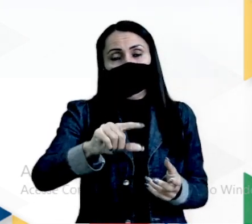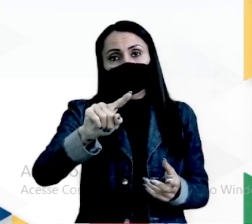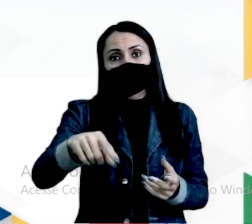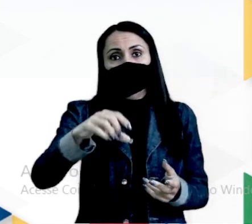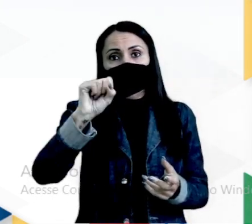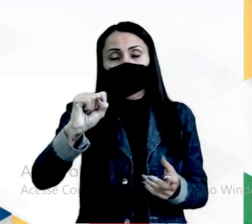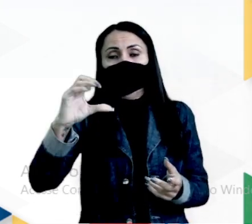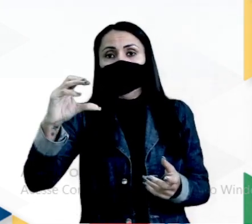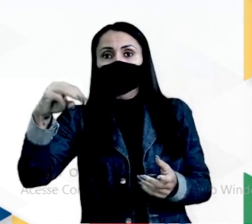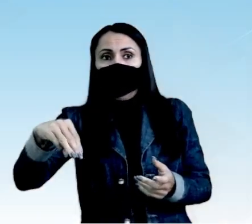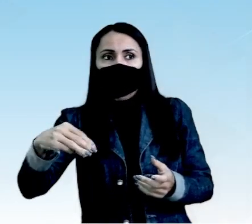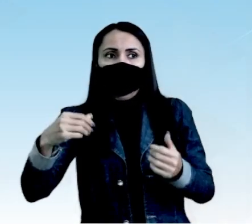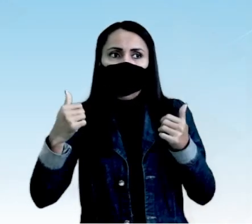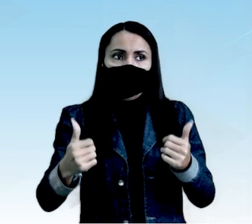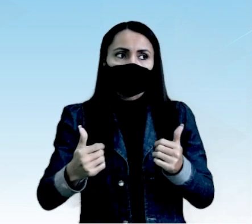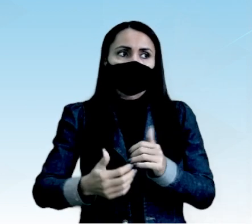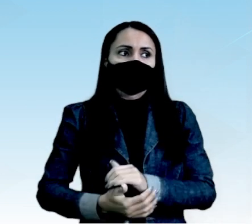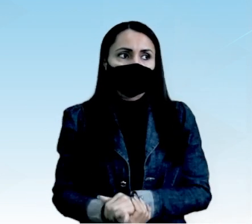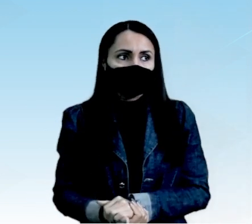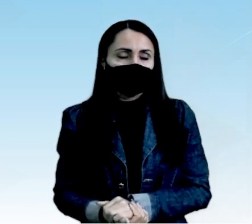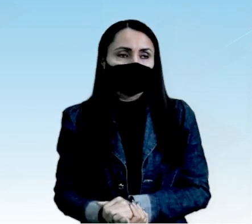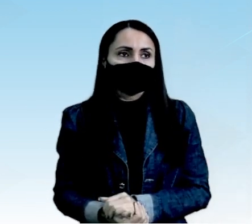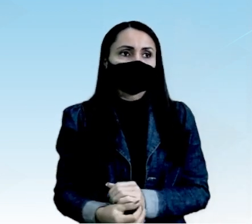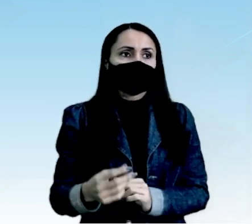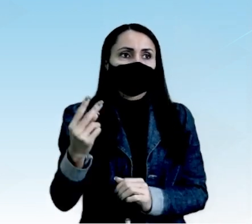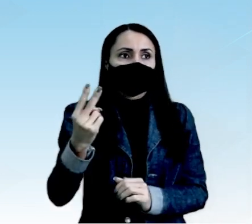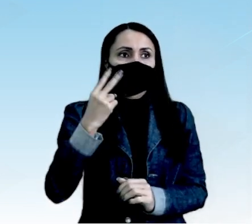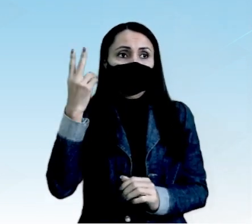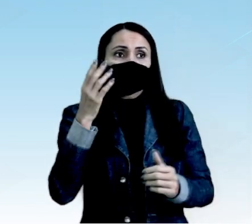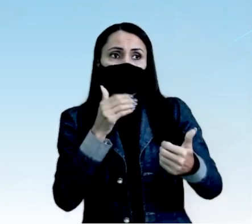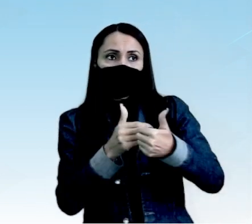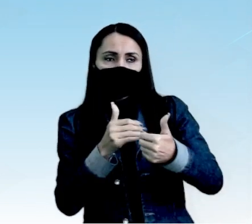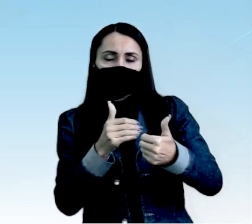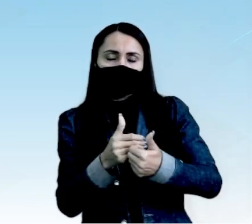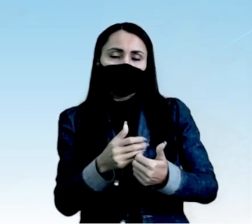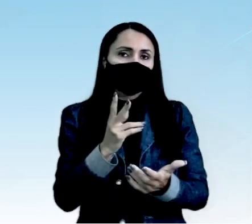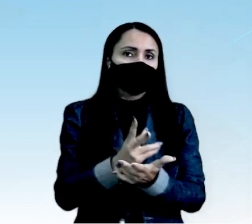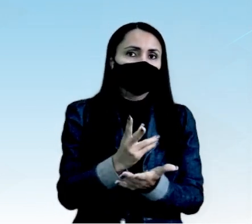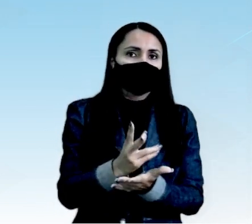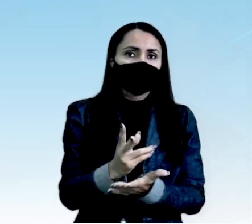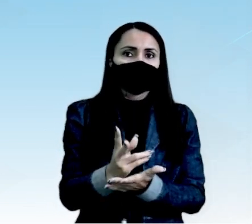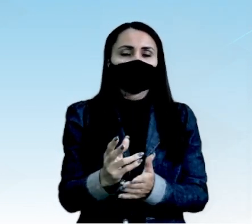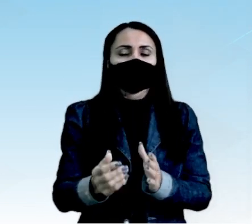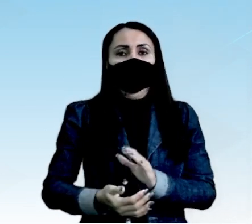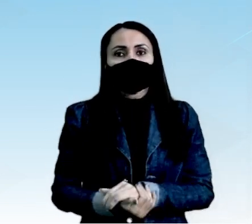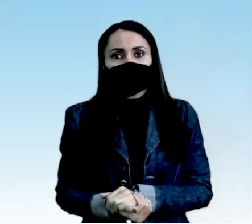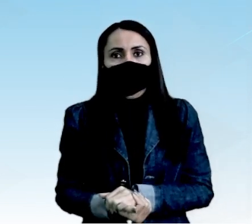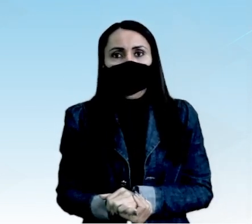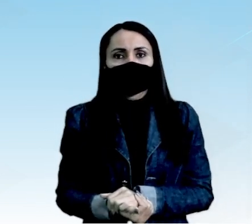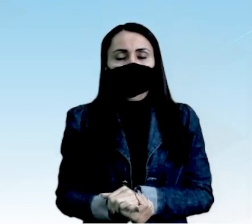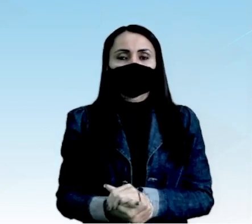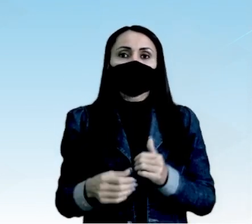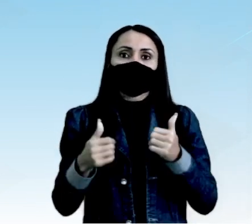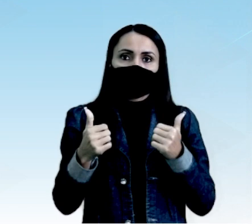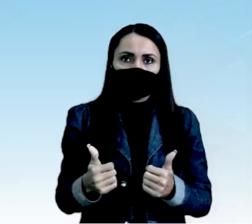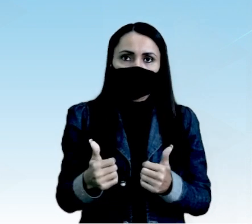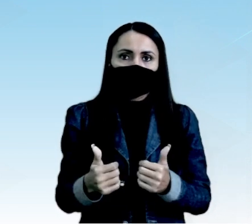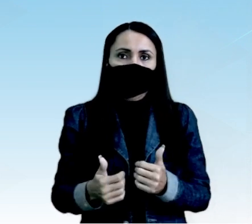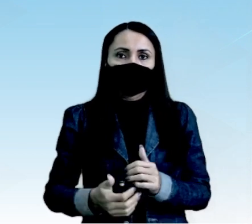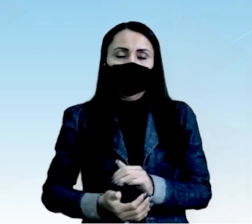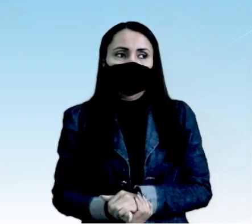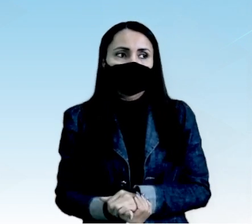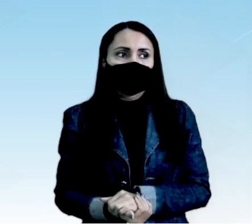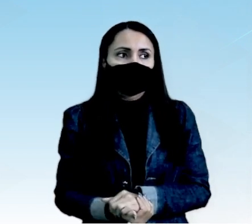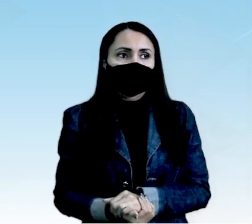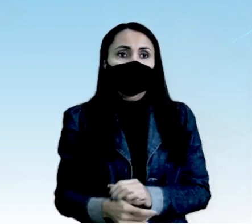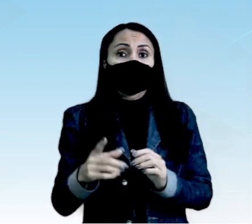219,8 centímetros, tá bom? E o valor sempre é aproximado por causa do valor de π. Tranquilo?